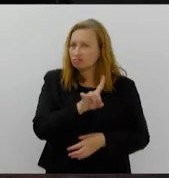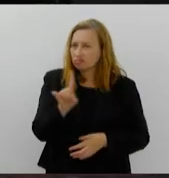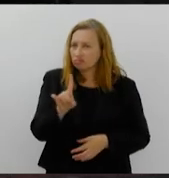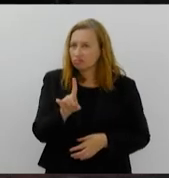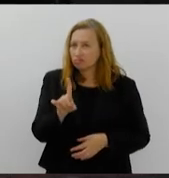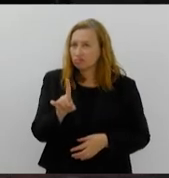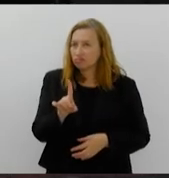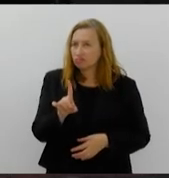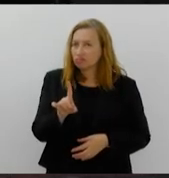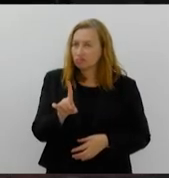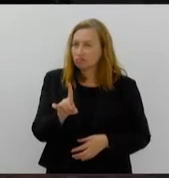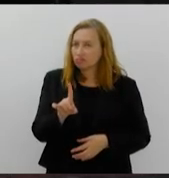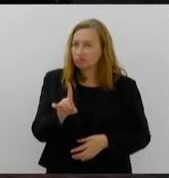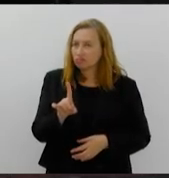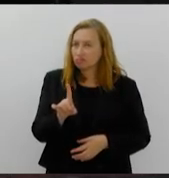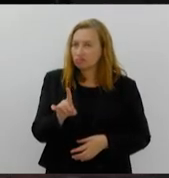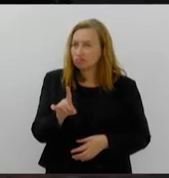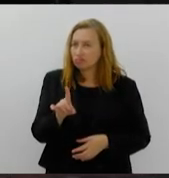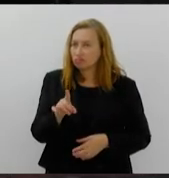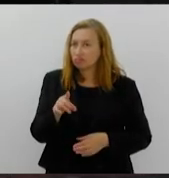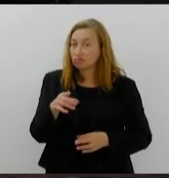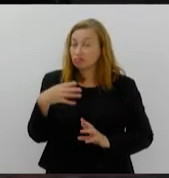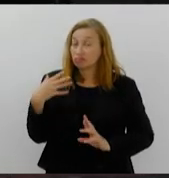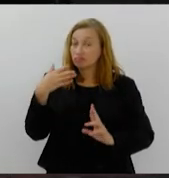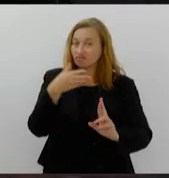é o sintoma, ele é o reflexo.